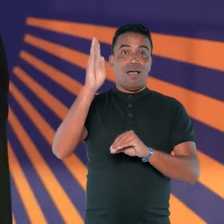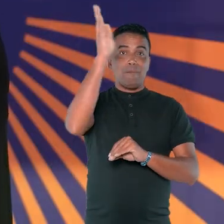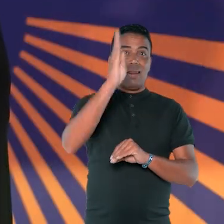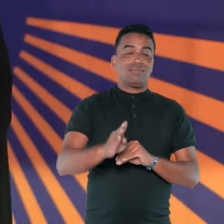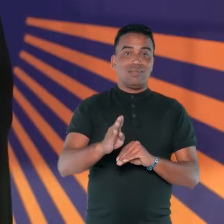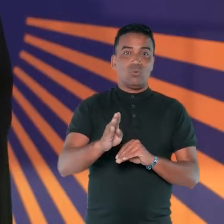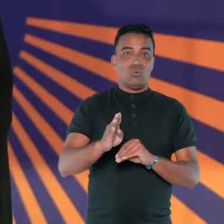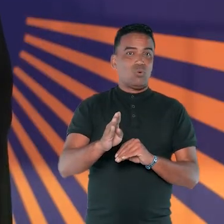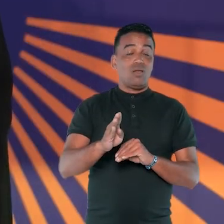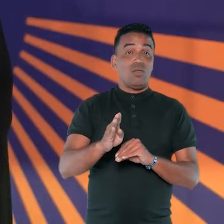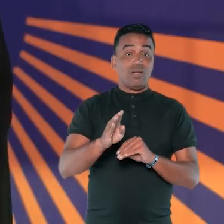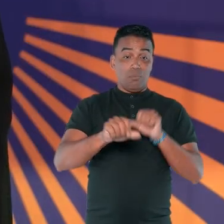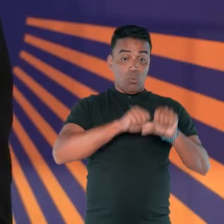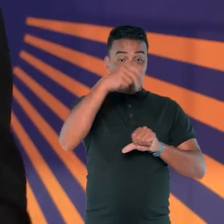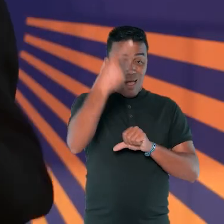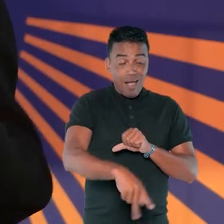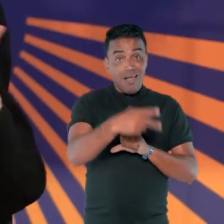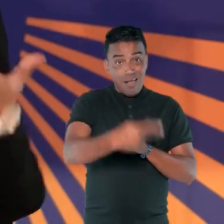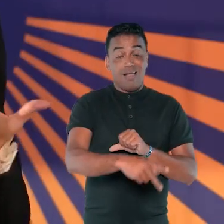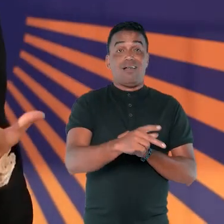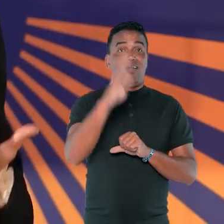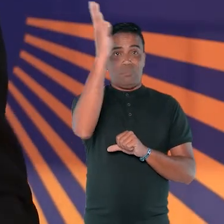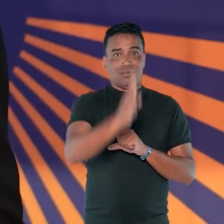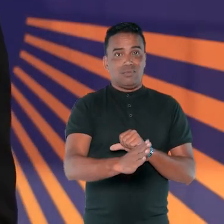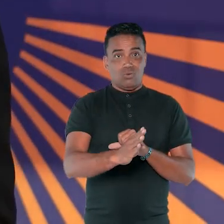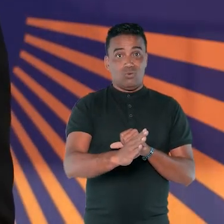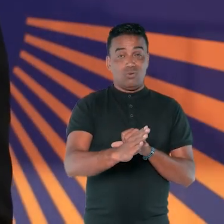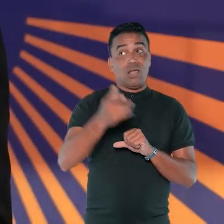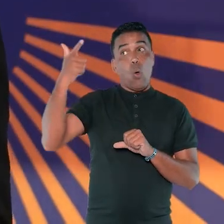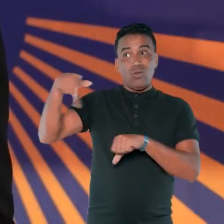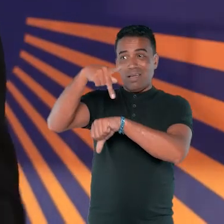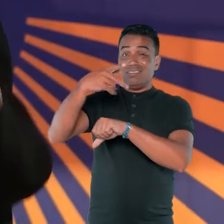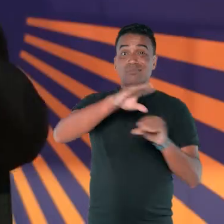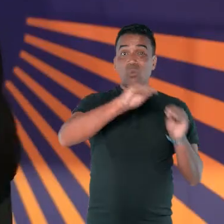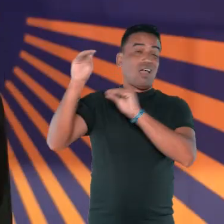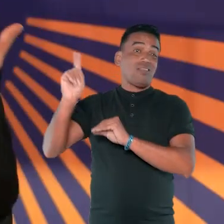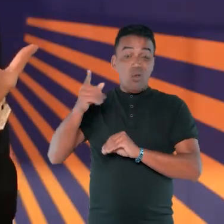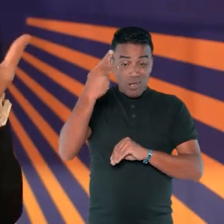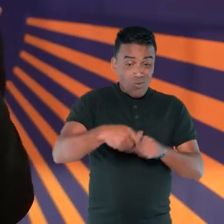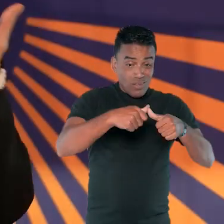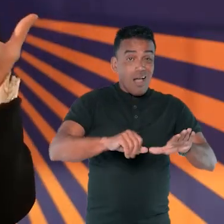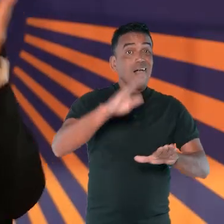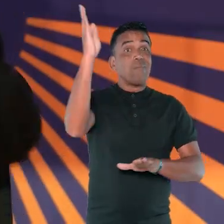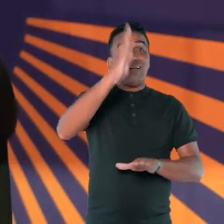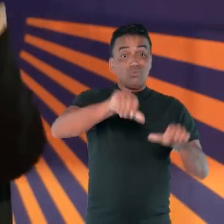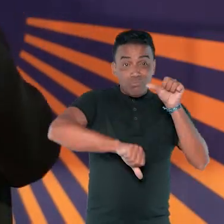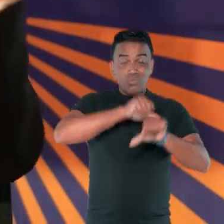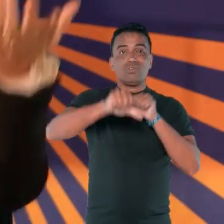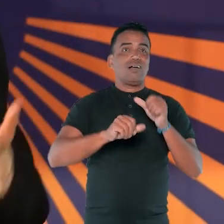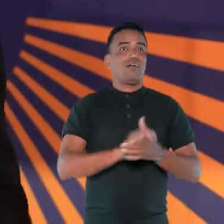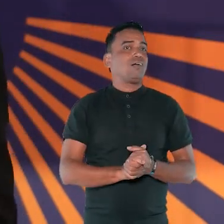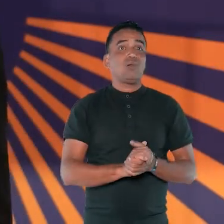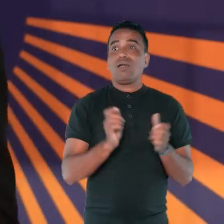que a gente mude o Brasil, porque eu acho que a gente é capaz de fazer isso. Não é possível, eu que ando